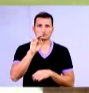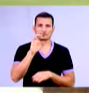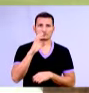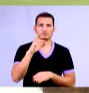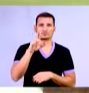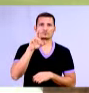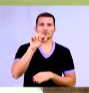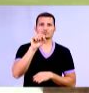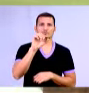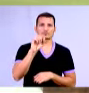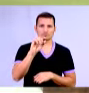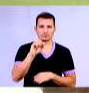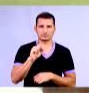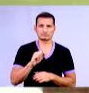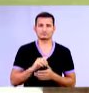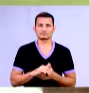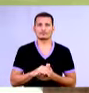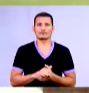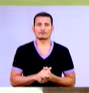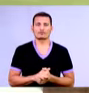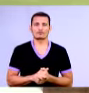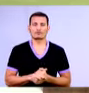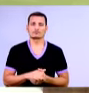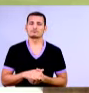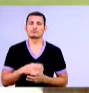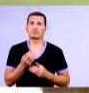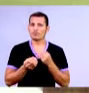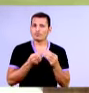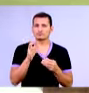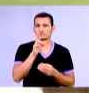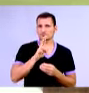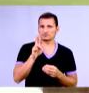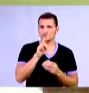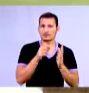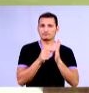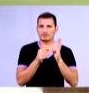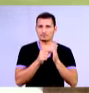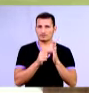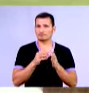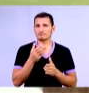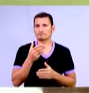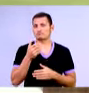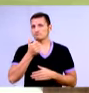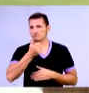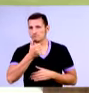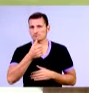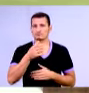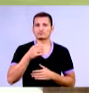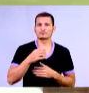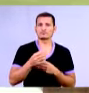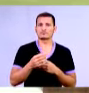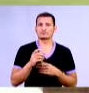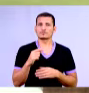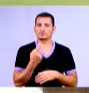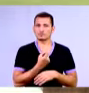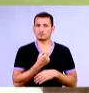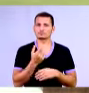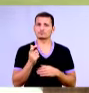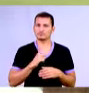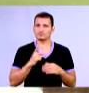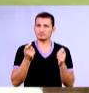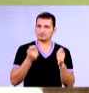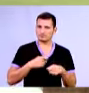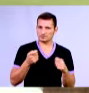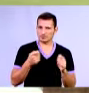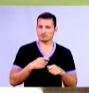que, qual é a vantagem que nós temos em utilizar essas ferramentas de forma conjunta? Em que a gente tem a possibilidade de